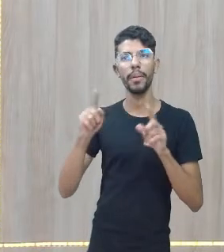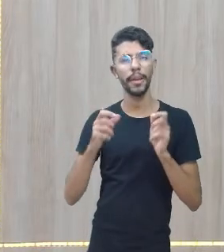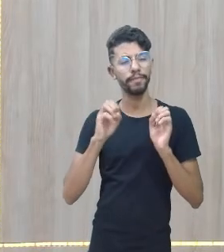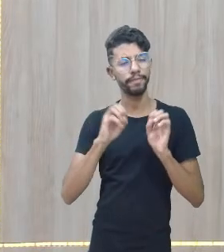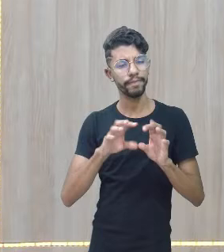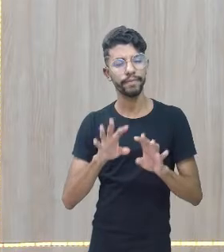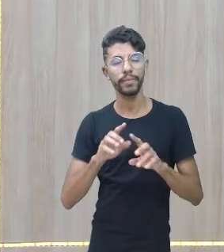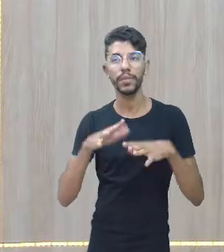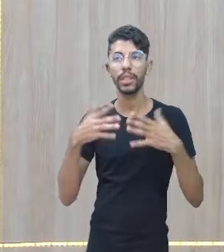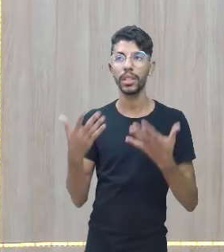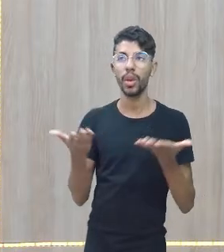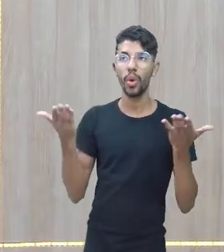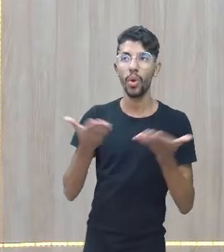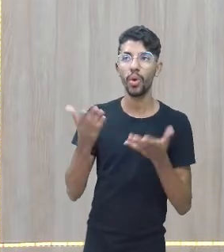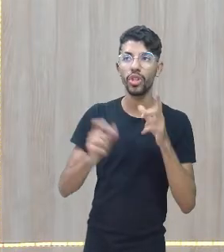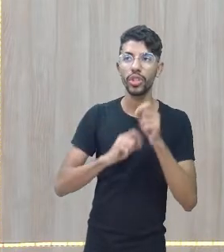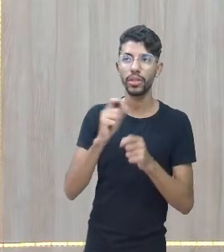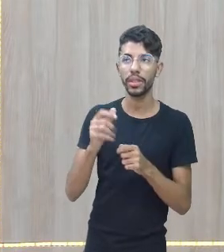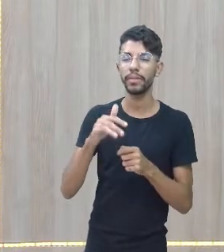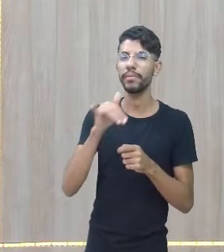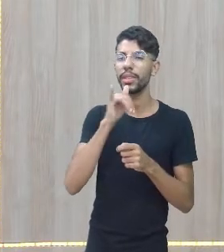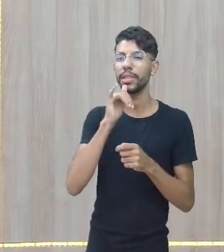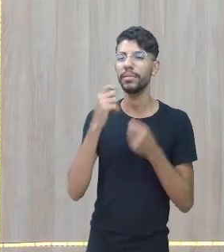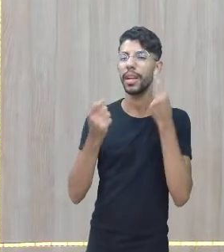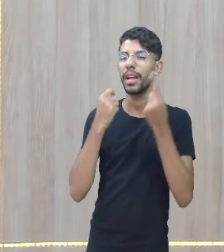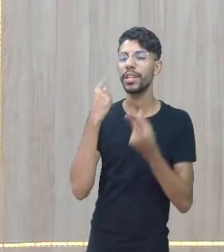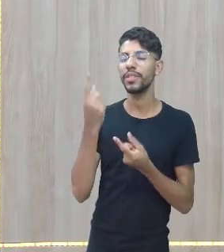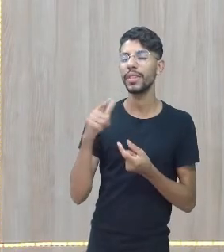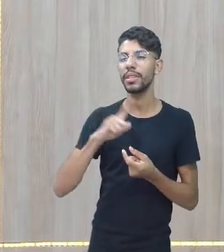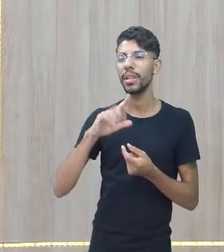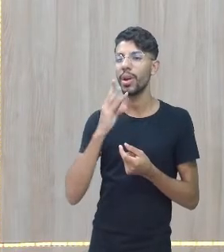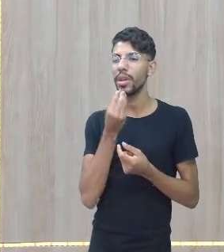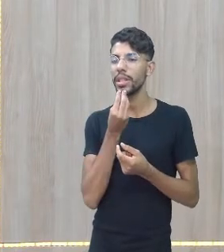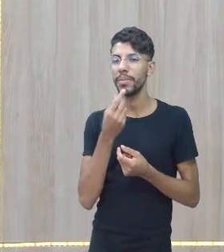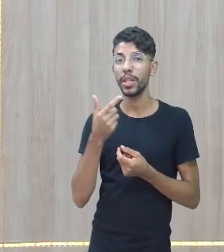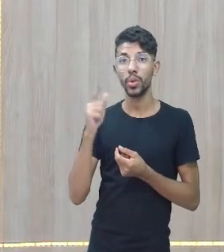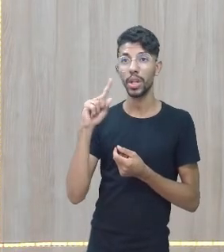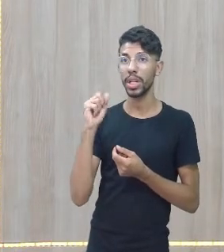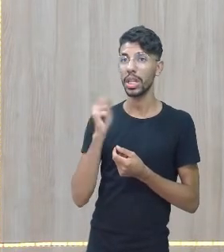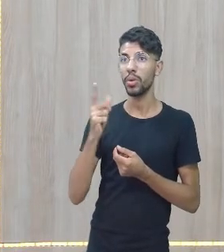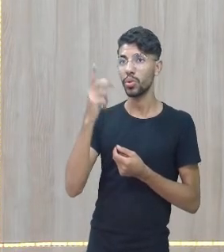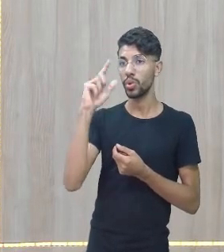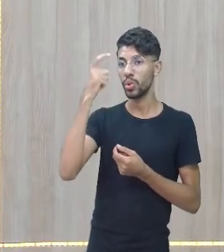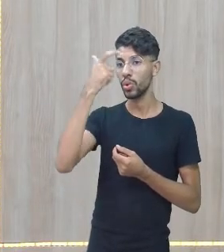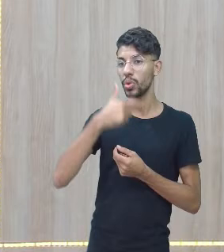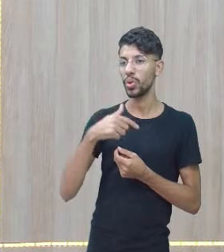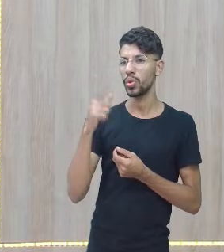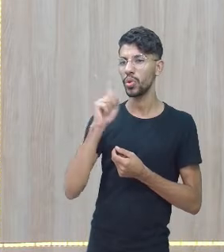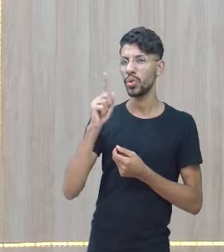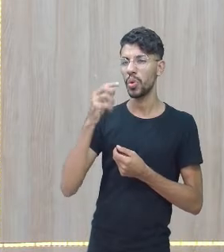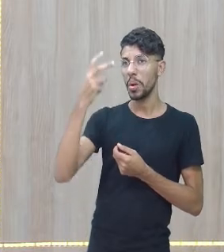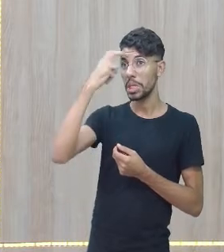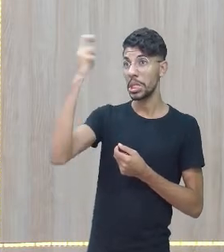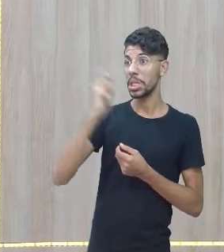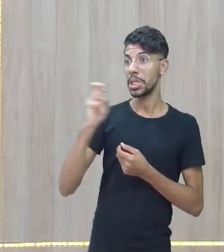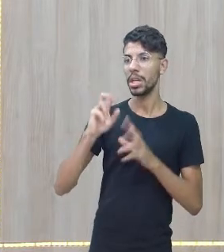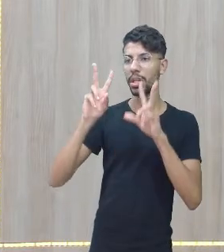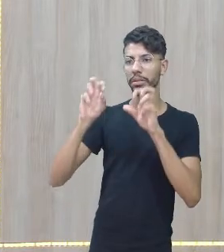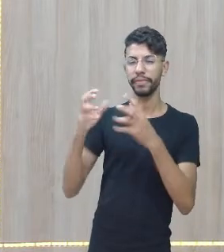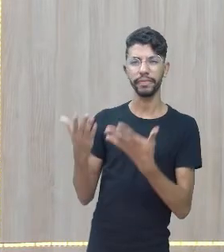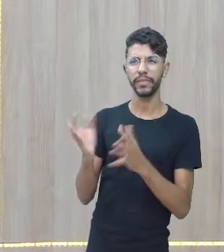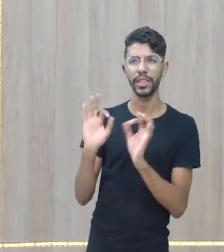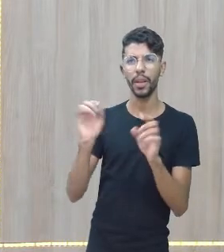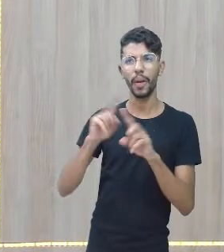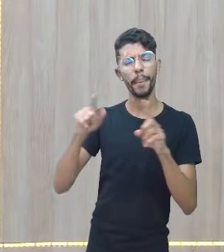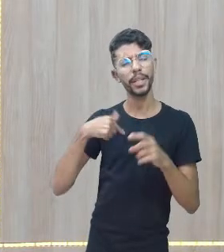ao público leitor. Às vezes eu tenho um conhecimento, eu não sou expert no assunto, mas eu estou ali na intenção de fazer